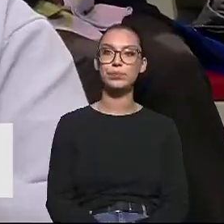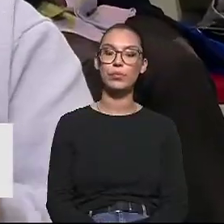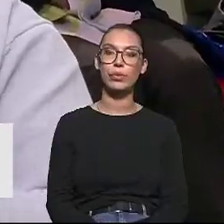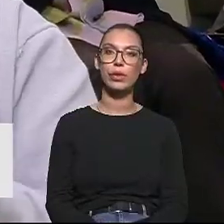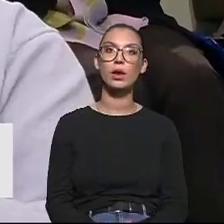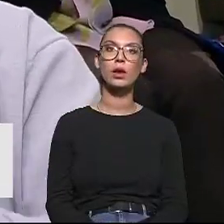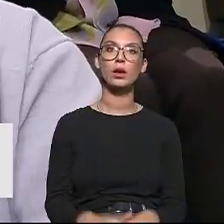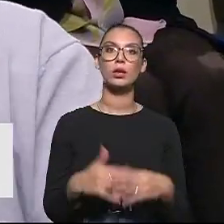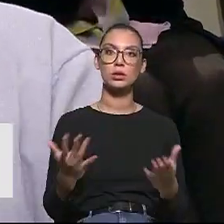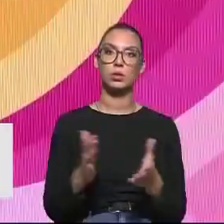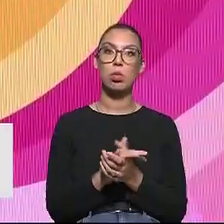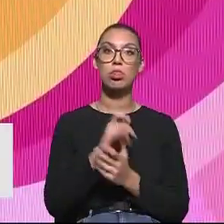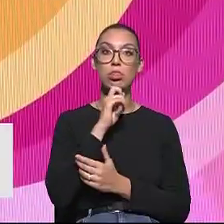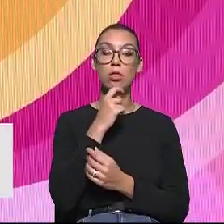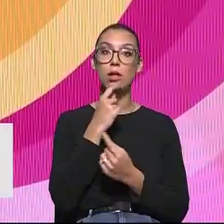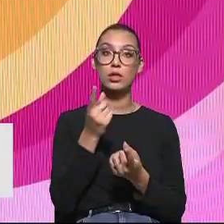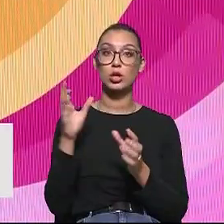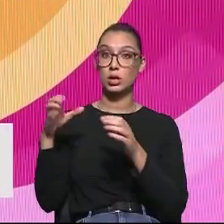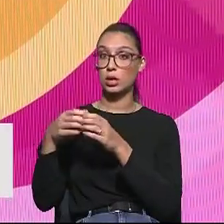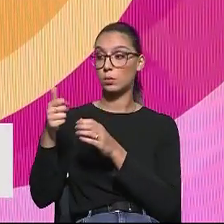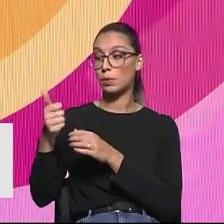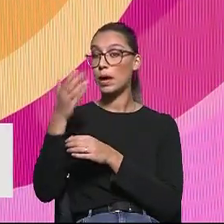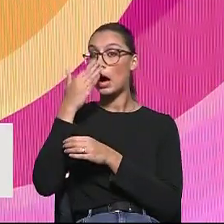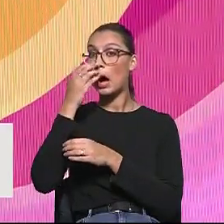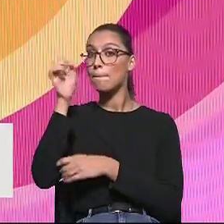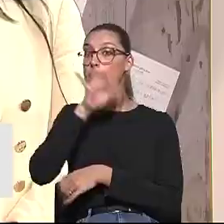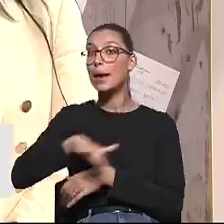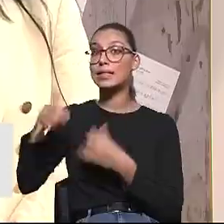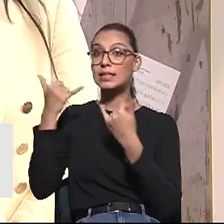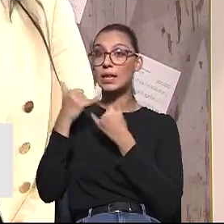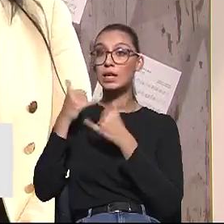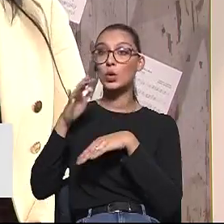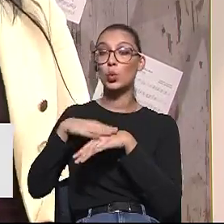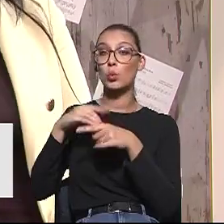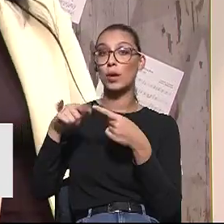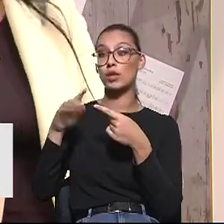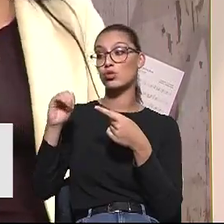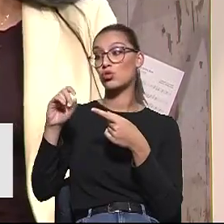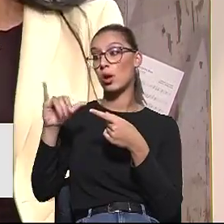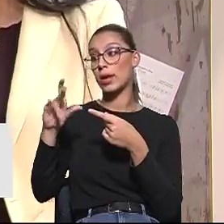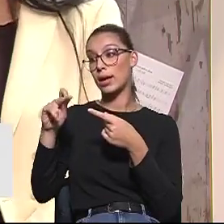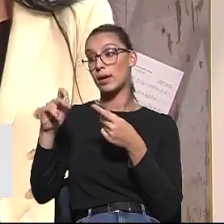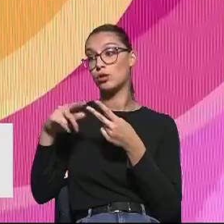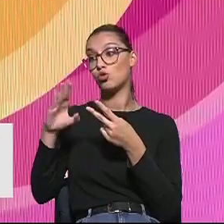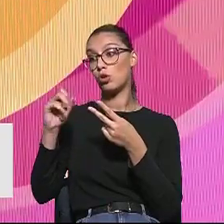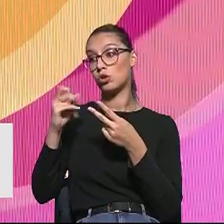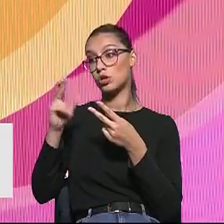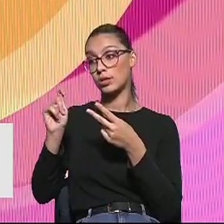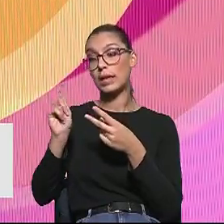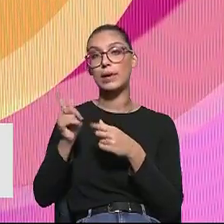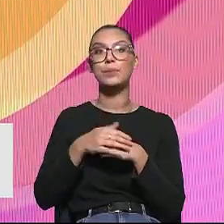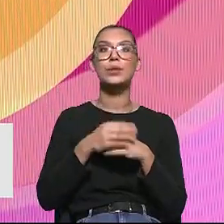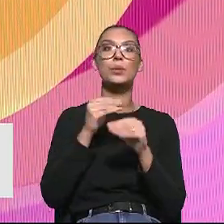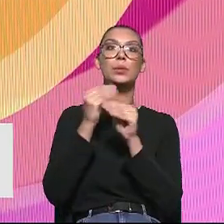Portanto, podemos quase dizer que a equipa B é a nossa Praça da Alegria, que é a Sónia e o Jorge. Exatamente. Beijinhos para os dois e bom fim de